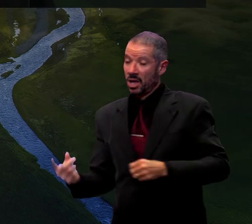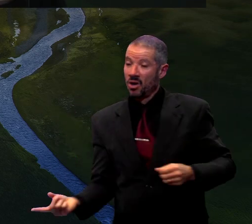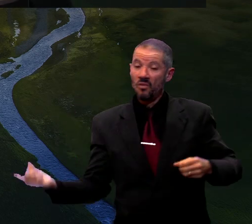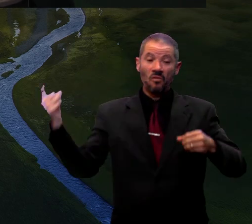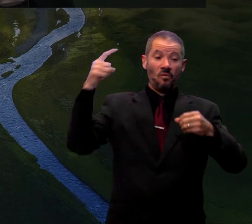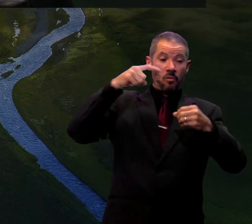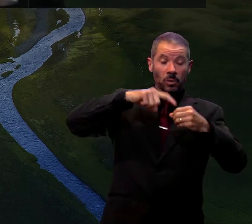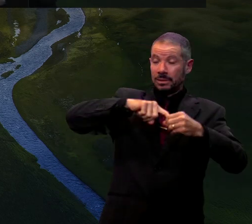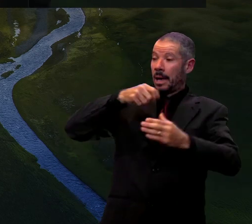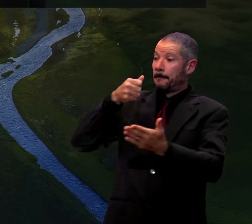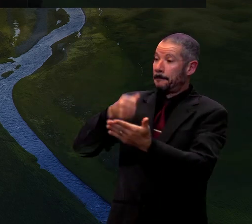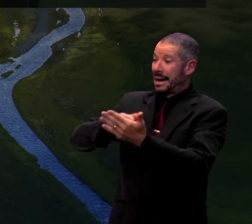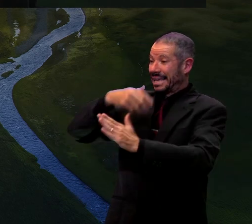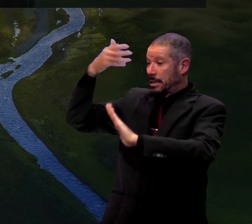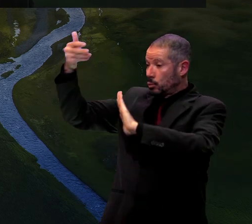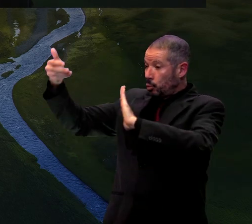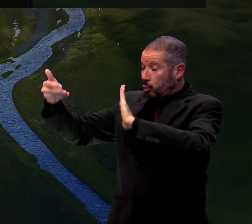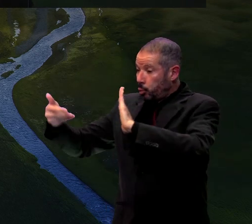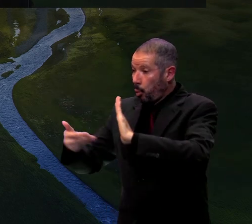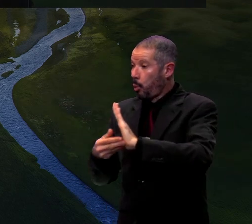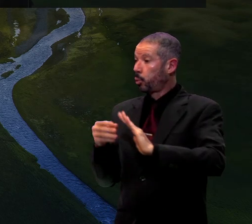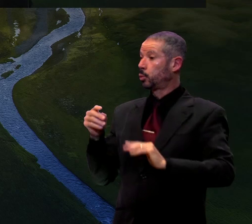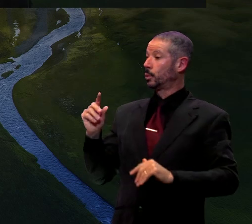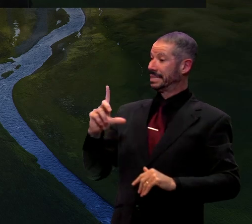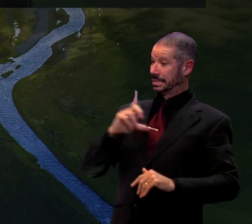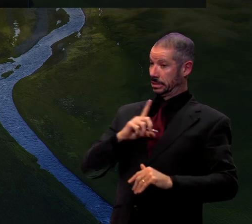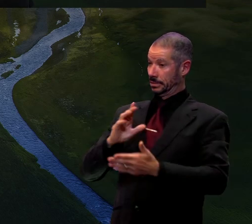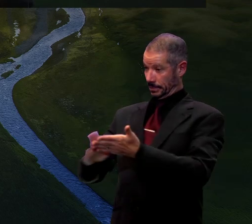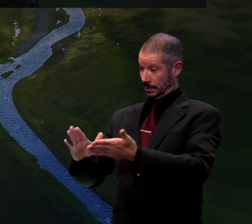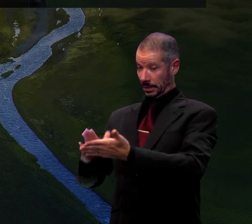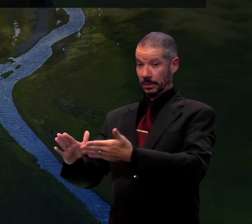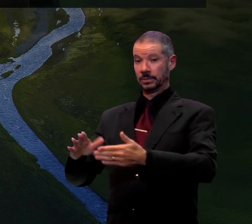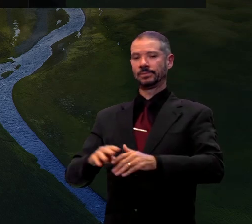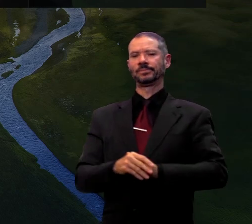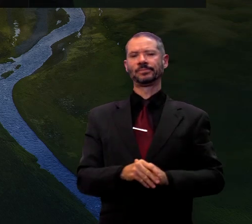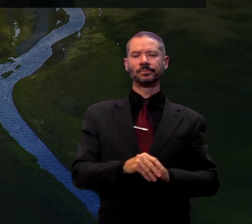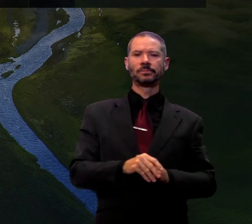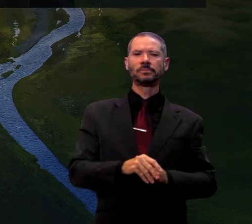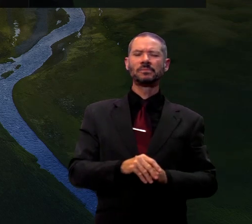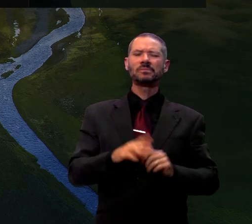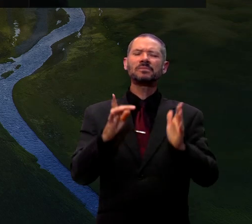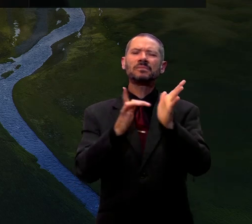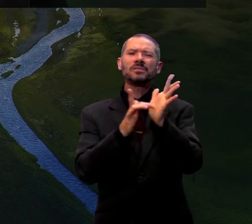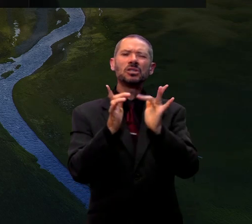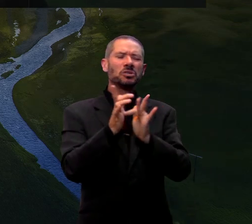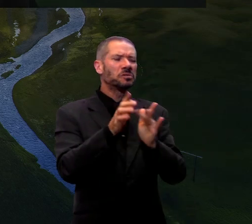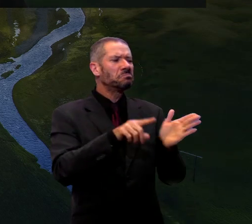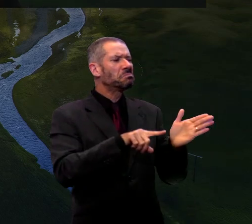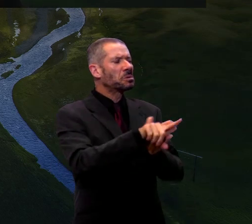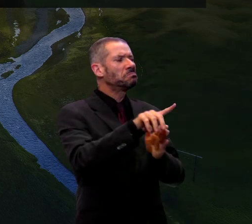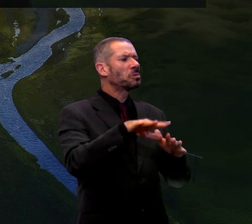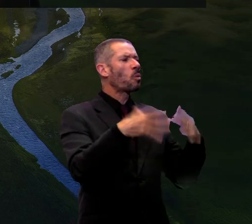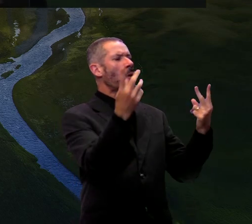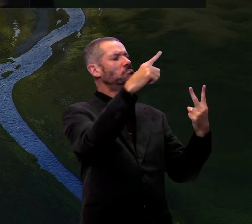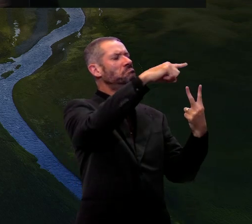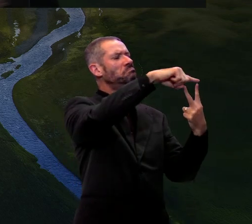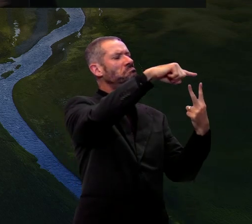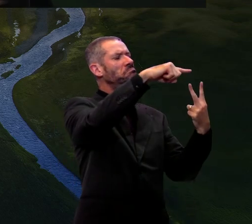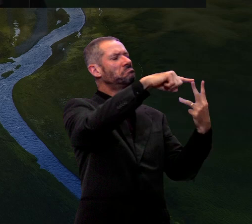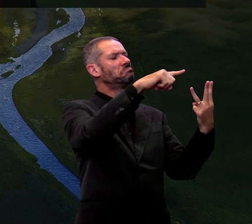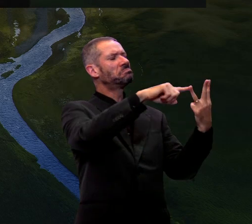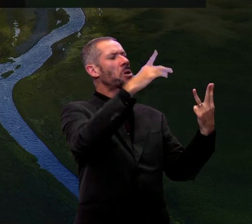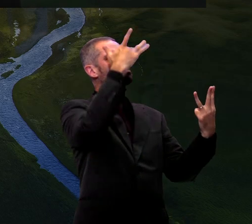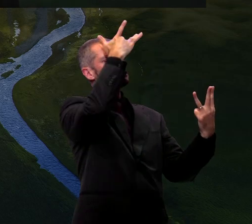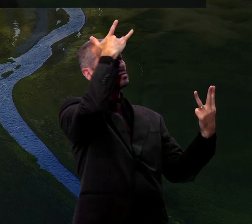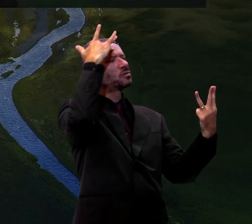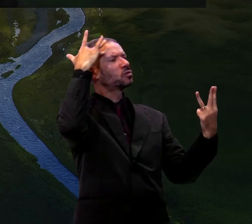pagarei todas as despesas que você tiver. E a pergunta de Jesus: qual desses 3 você